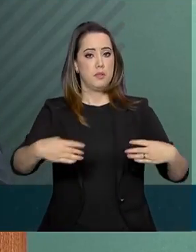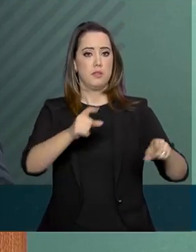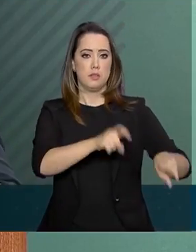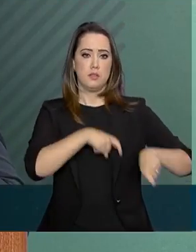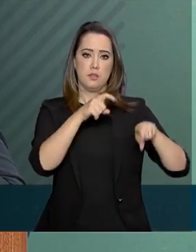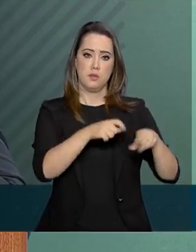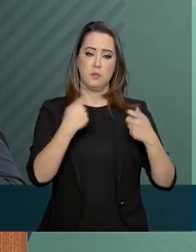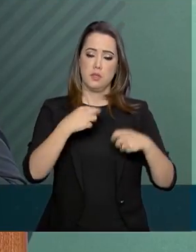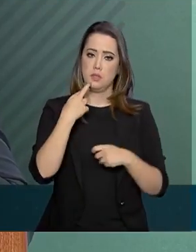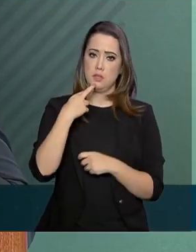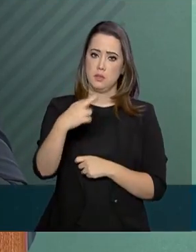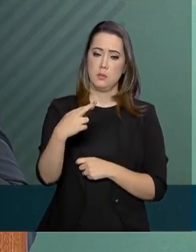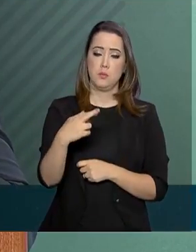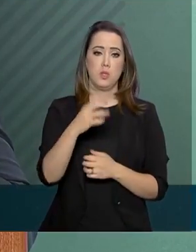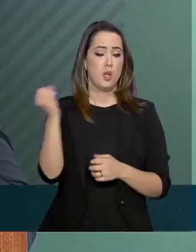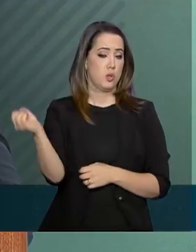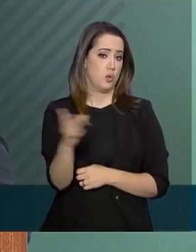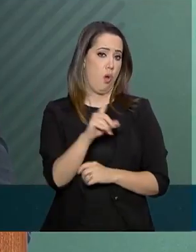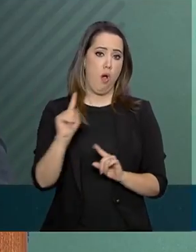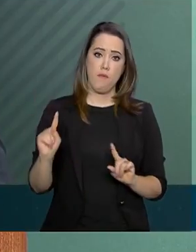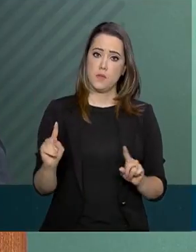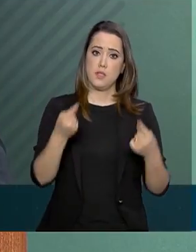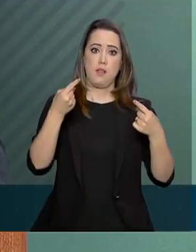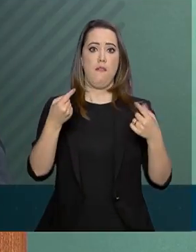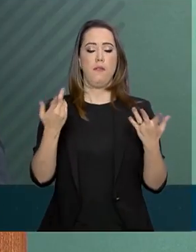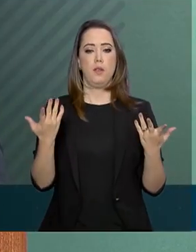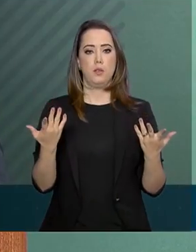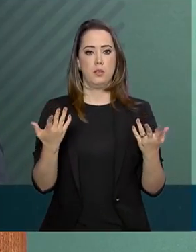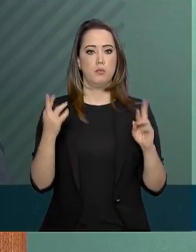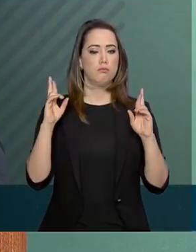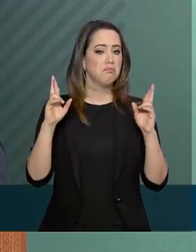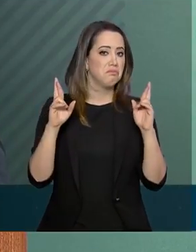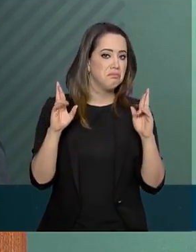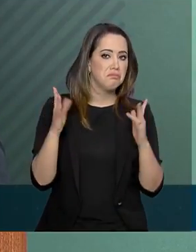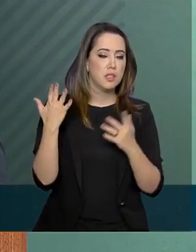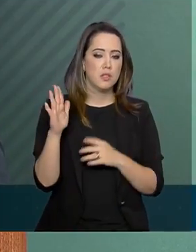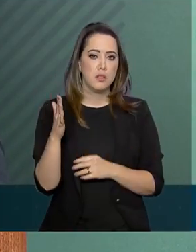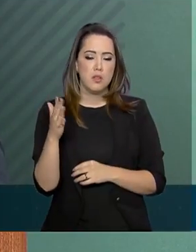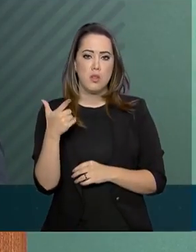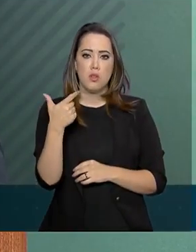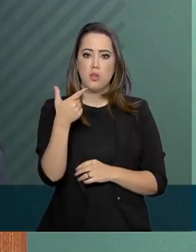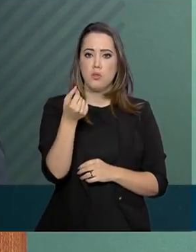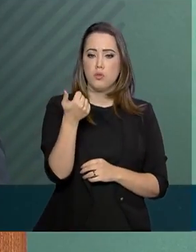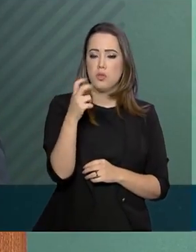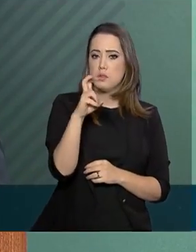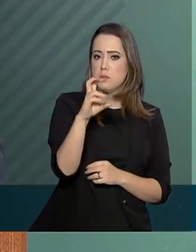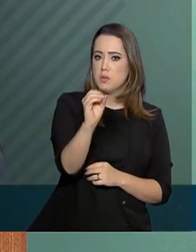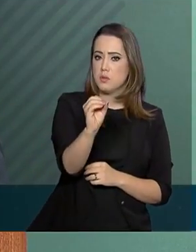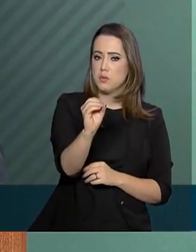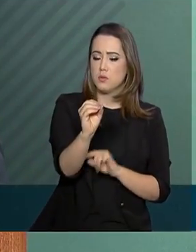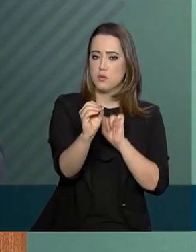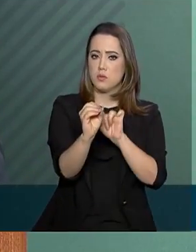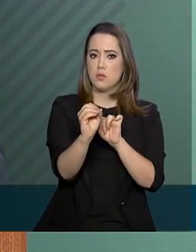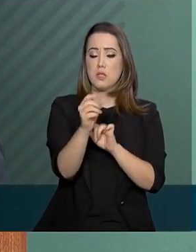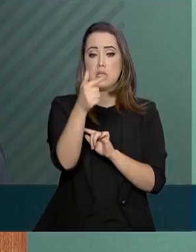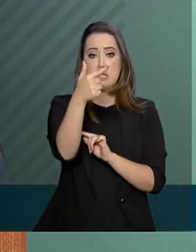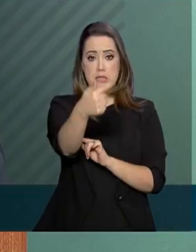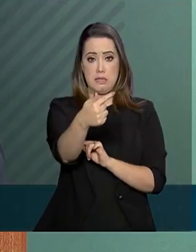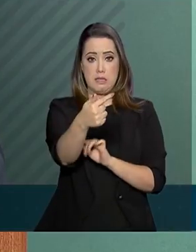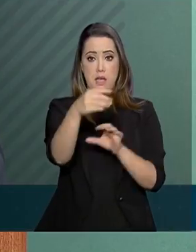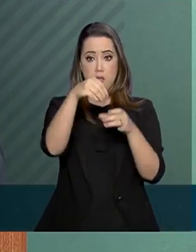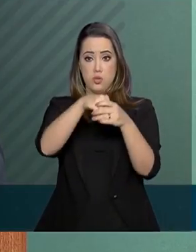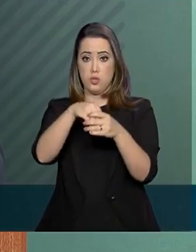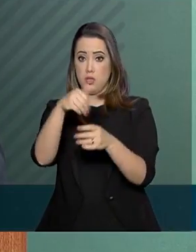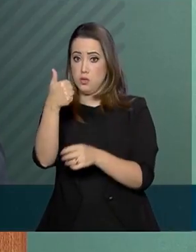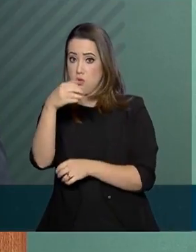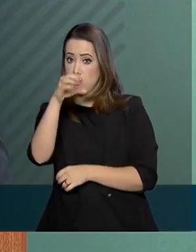a novos desafios estima se que em 2050 sete em cada dez